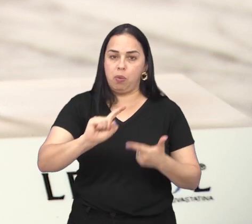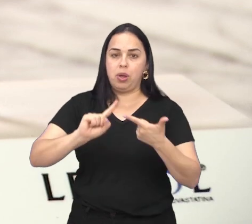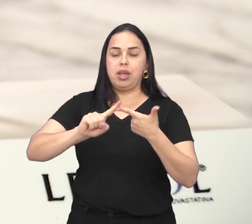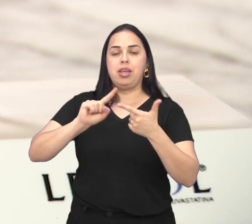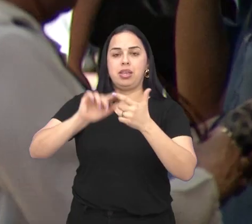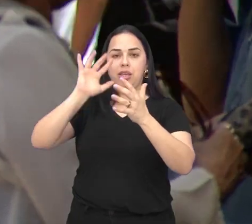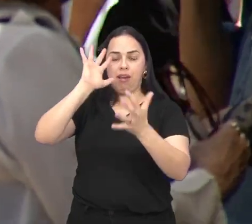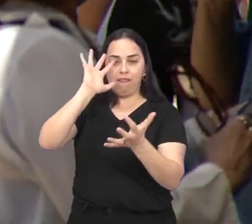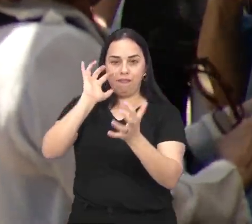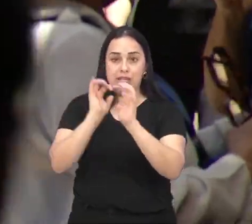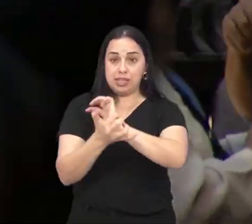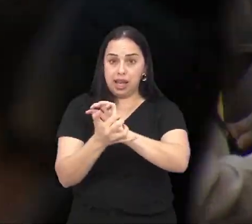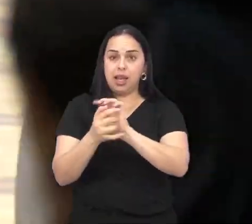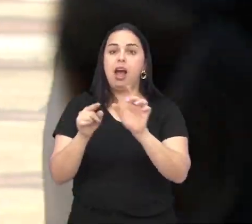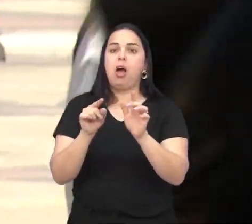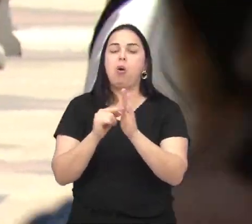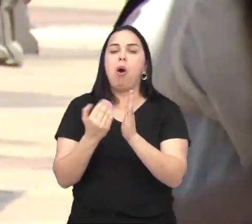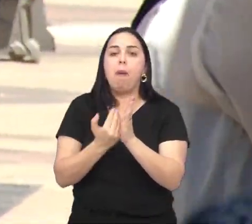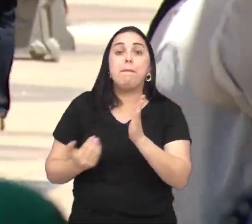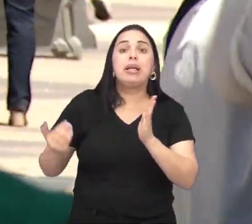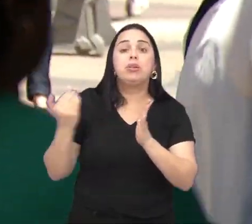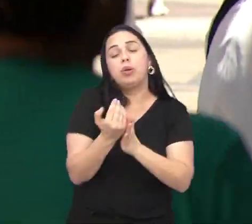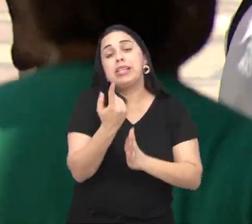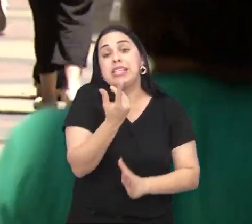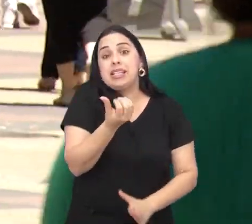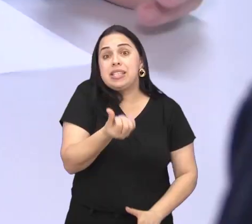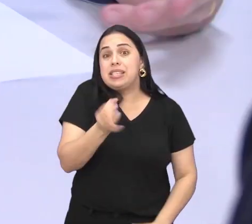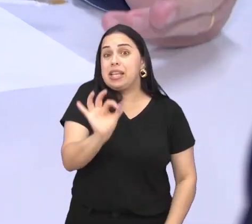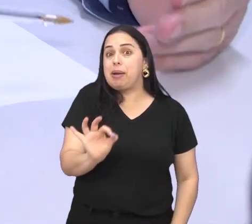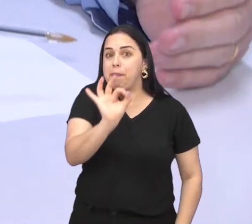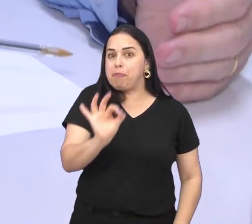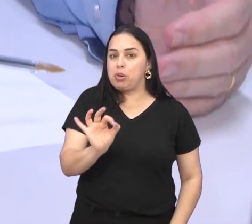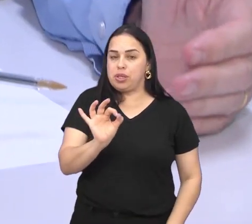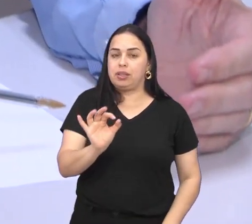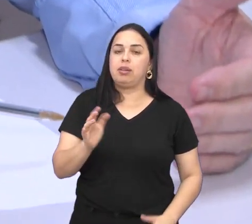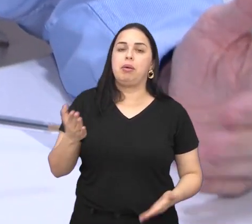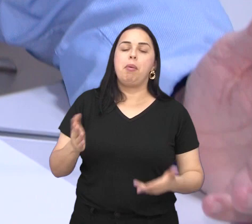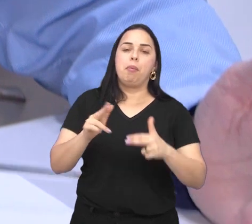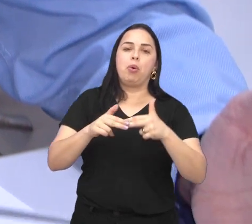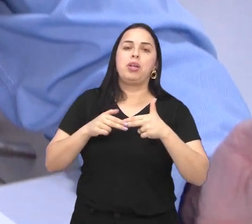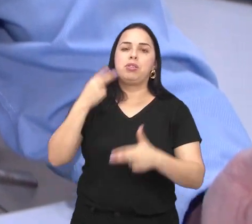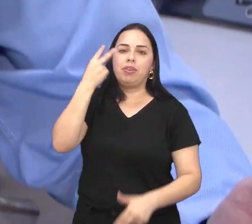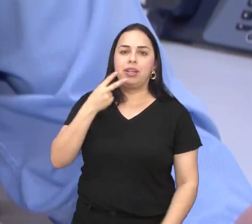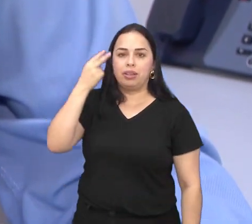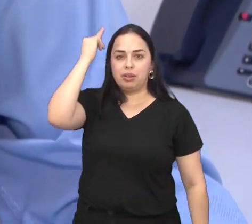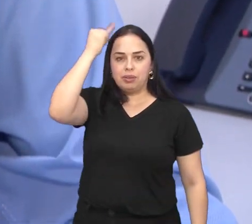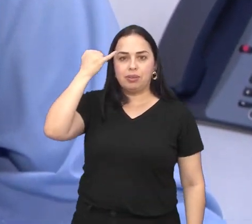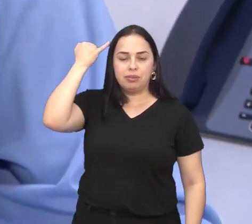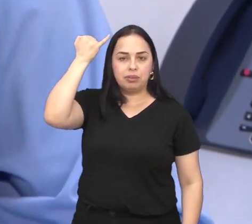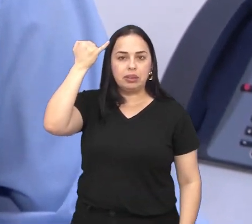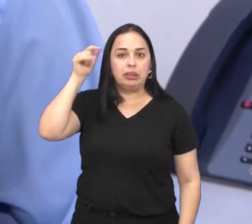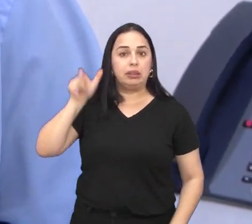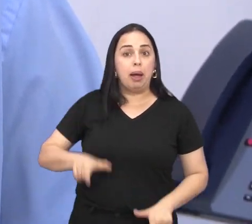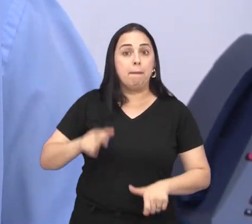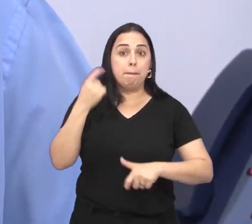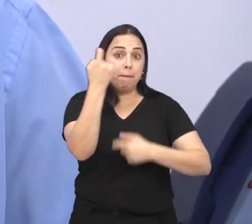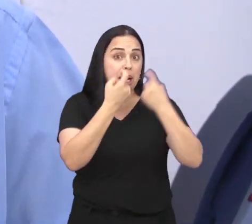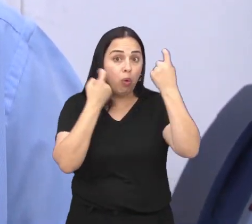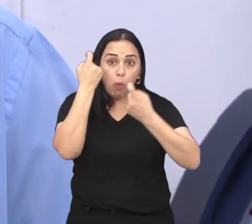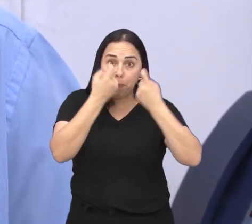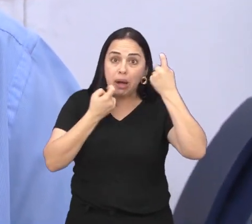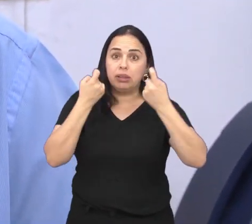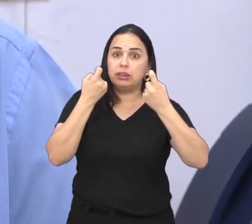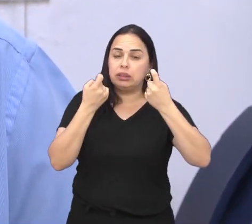e AVC aumentou em 160%. Para o Dr. José Cláudio, vereador e cardiologista,